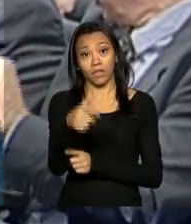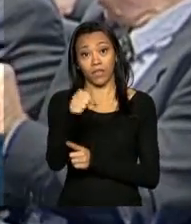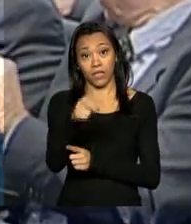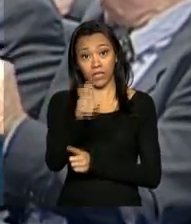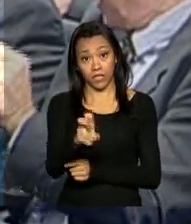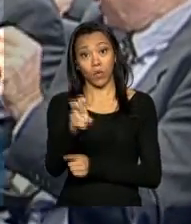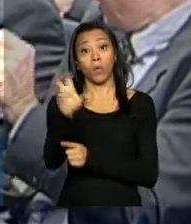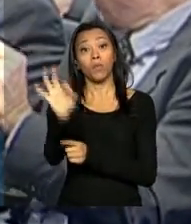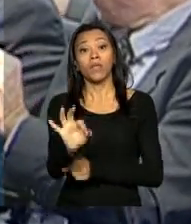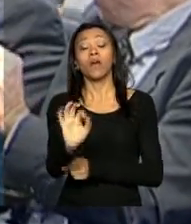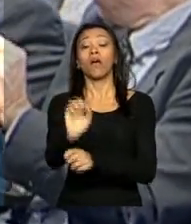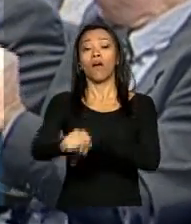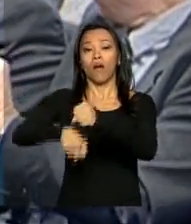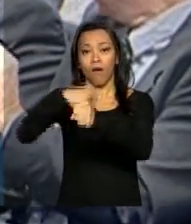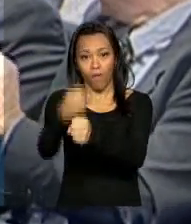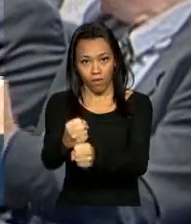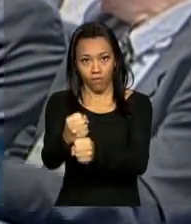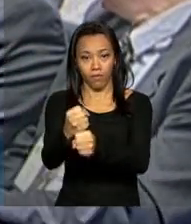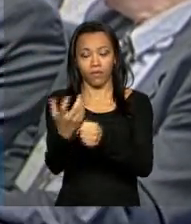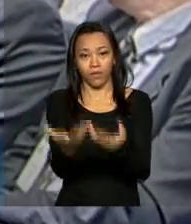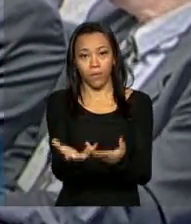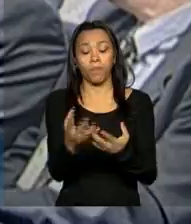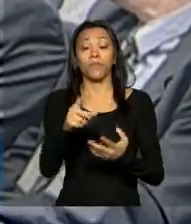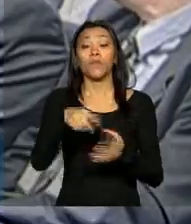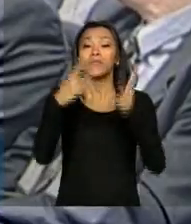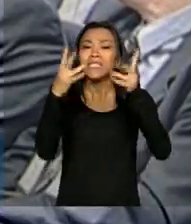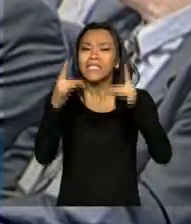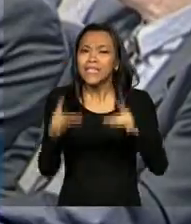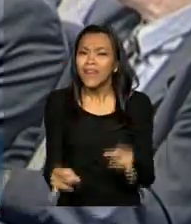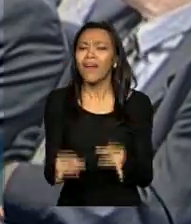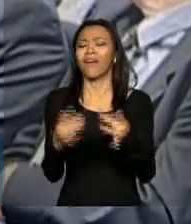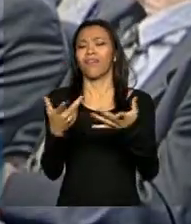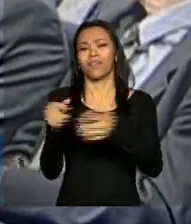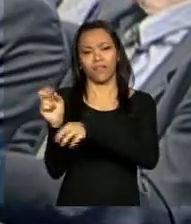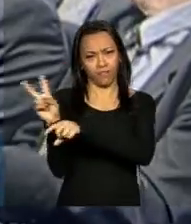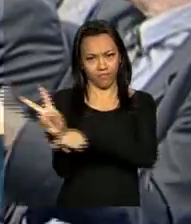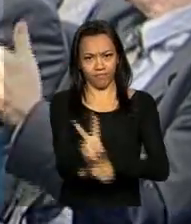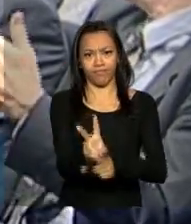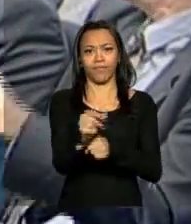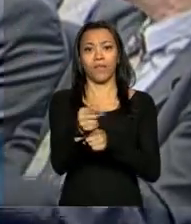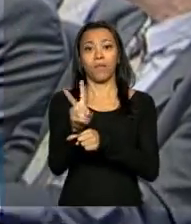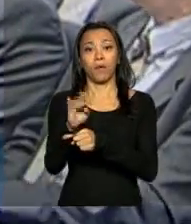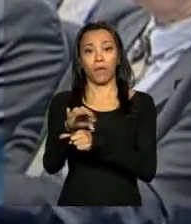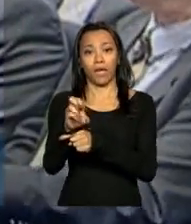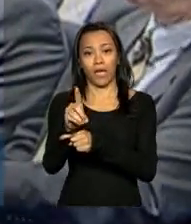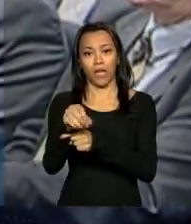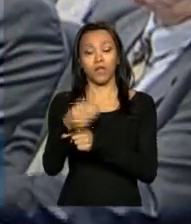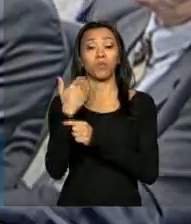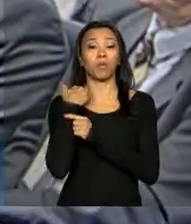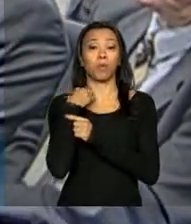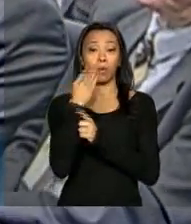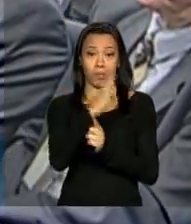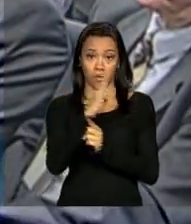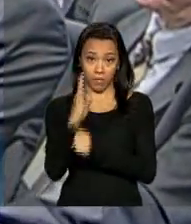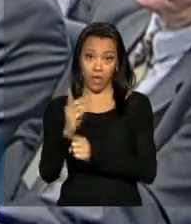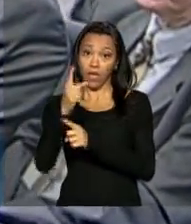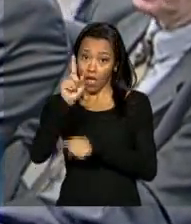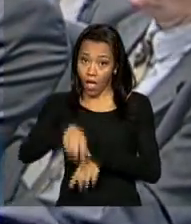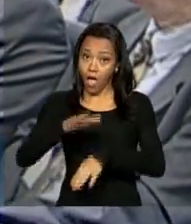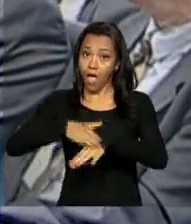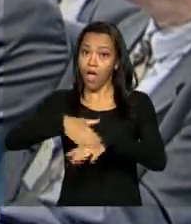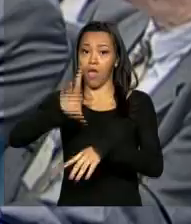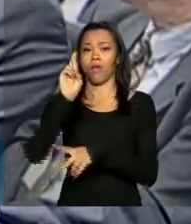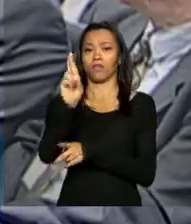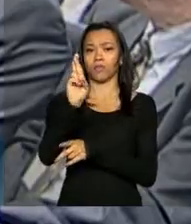8,75% ao ano. Portanto, os detalhes das linhas de crédito oferecidas aqui pelo Banco do Brasil, que é um dos operadores desses créditos para